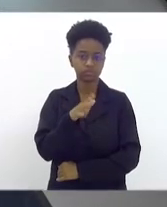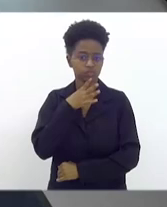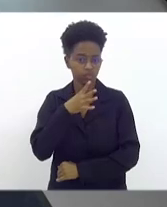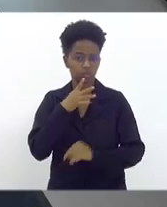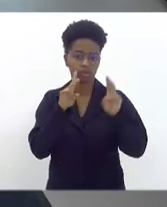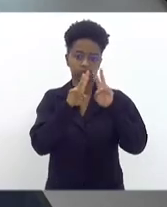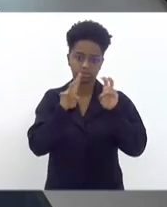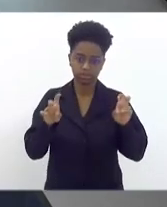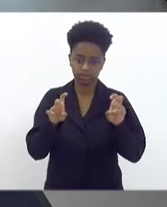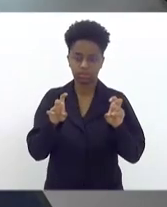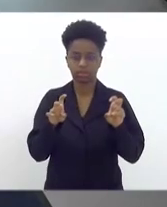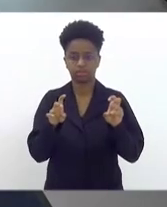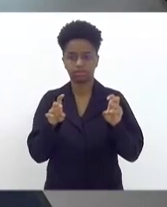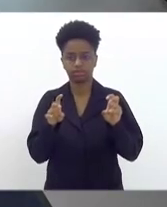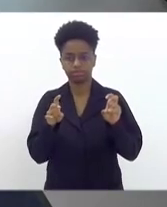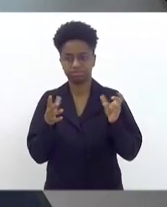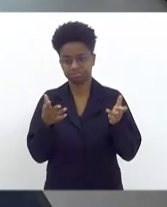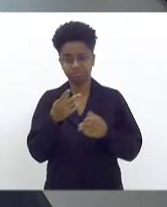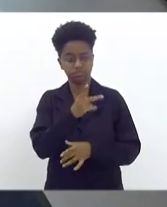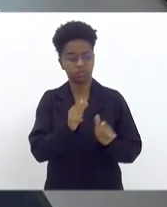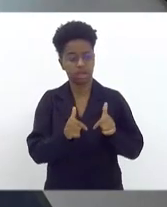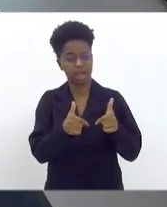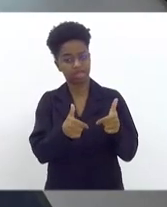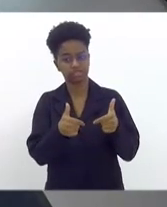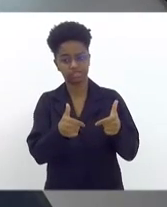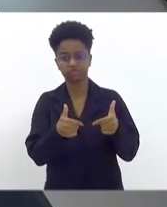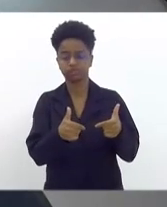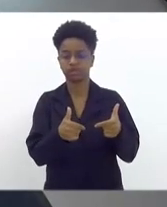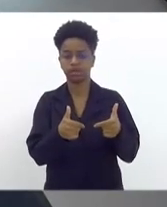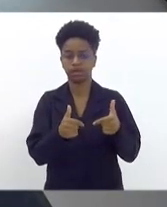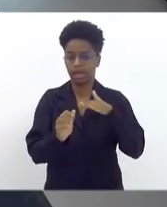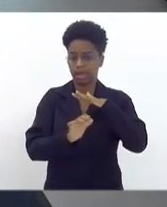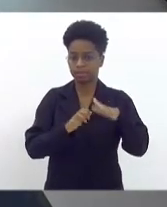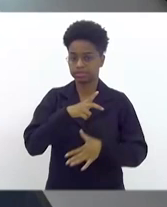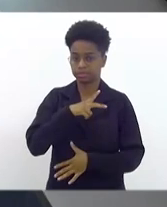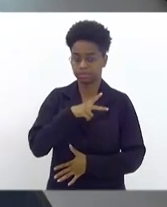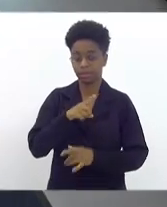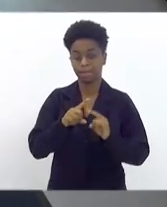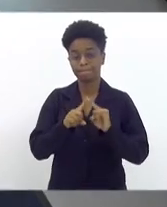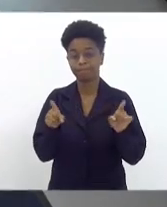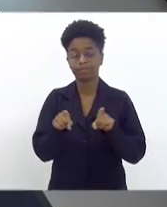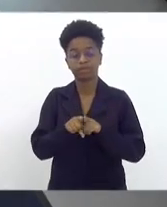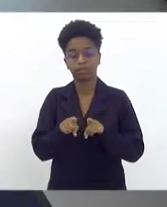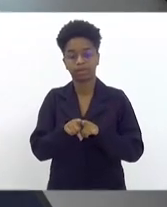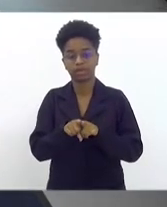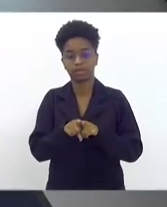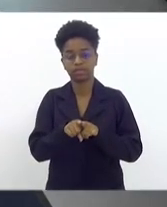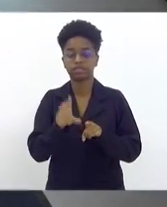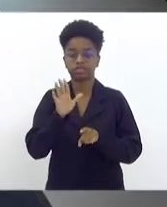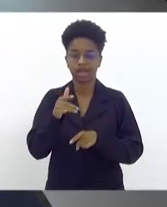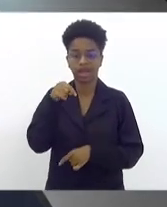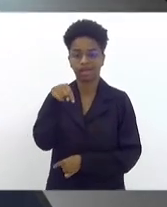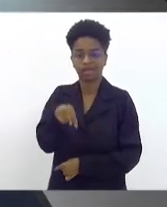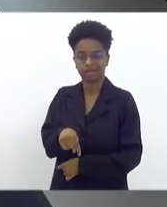né? Seja na sua atividade empresarial privada, mas também tendo tido nessa